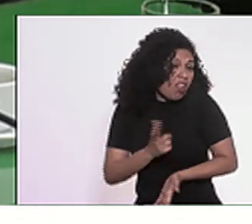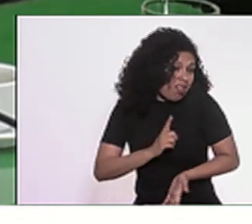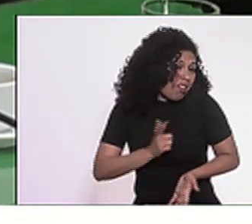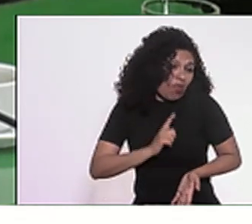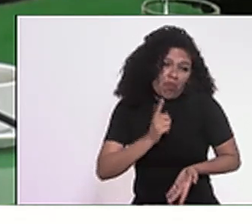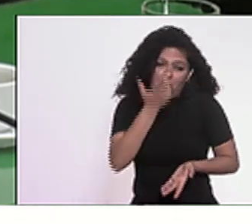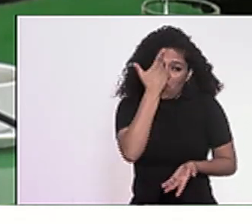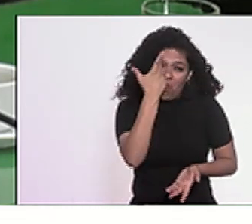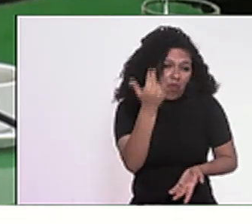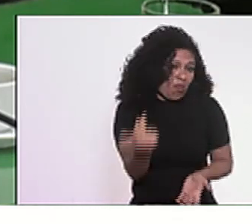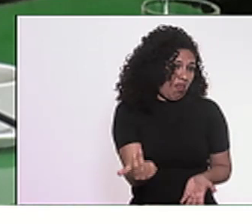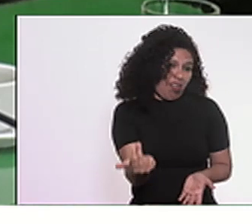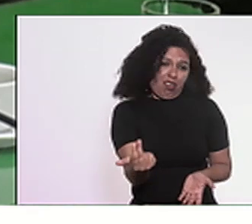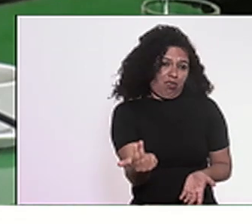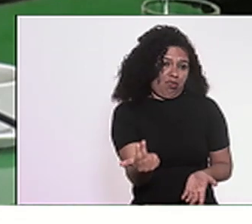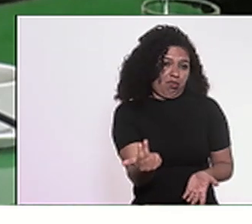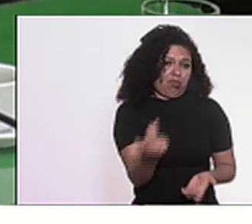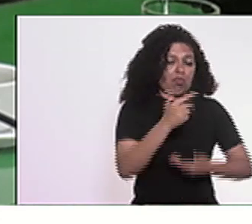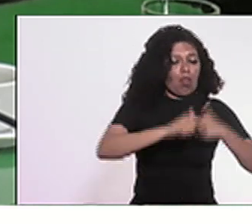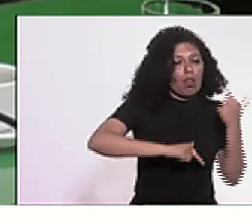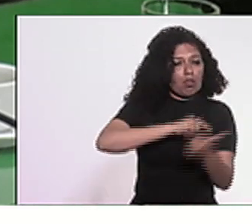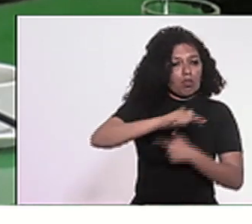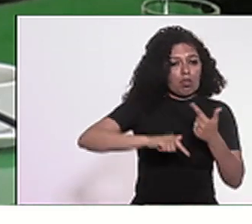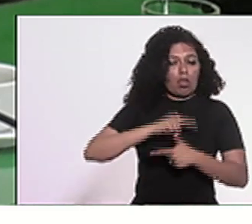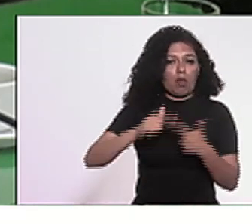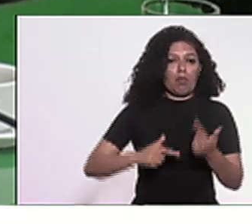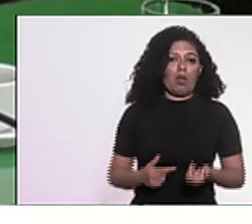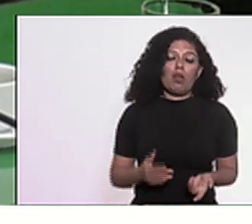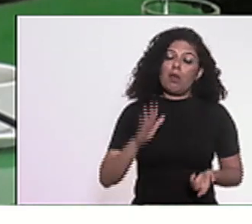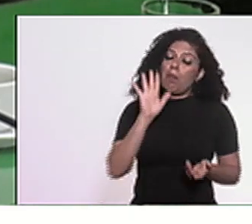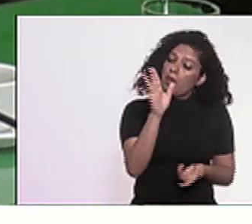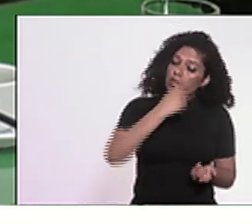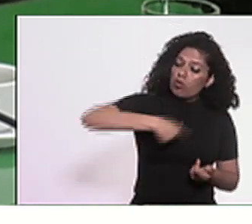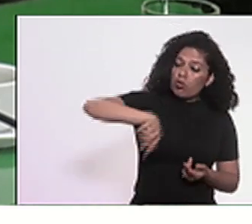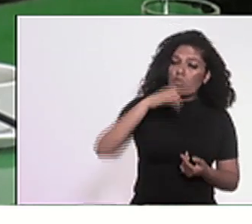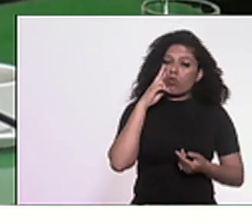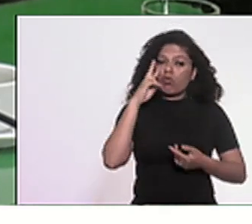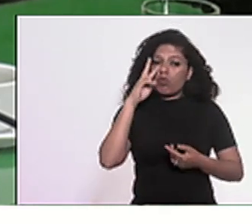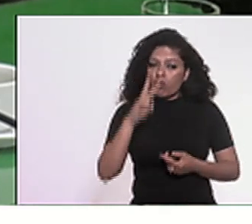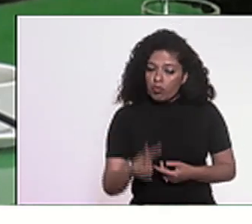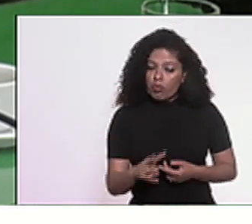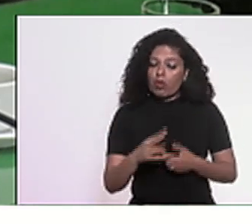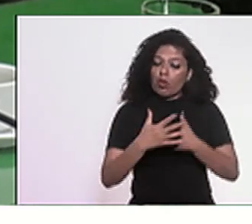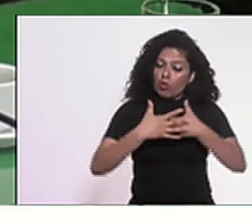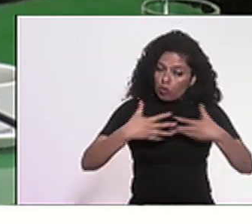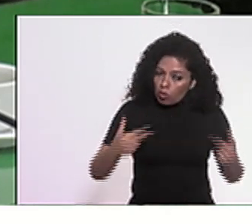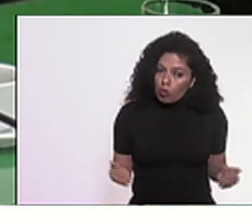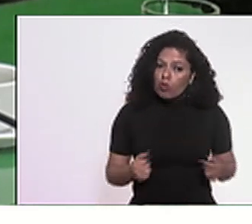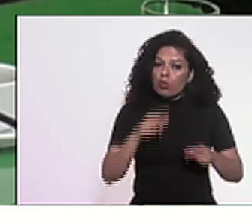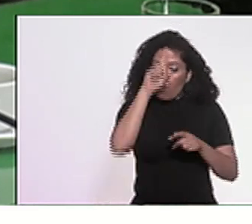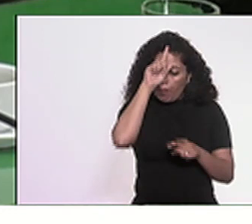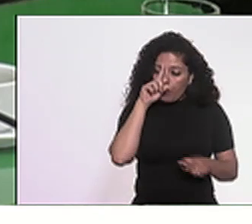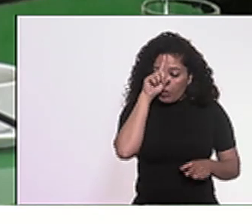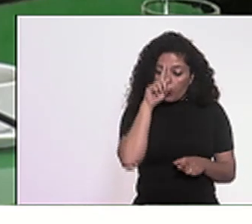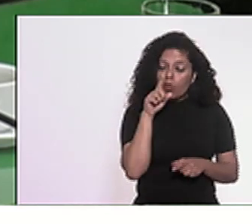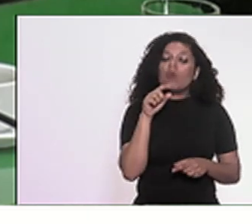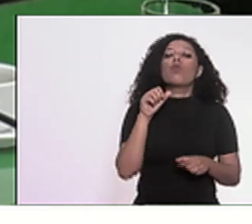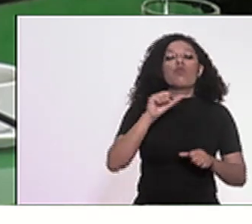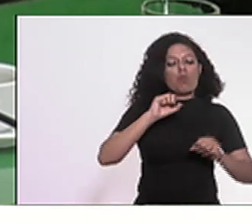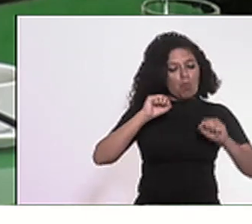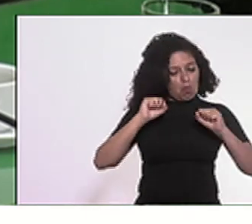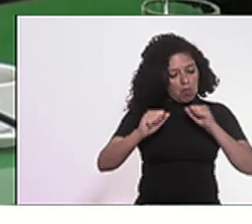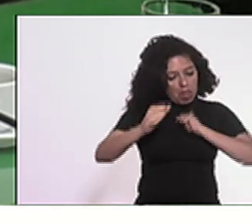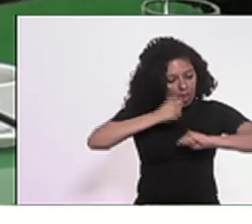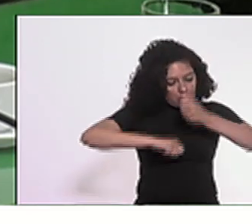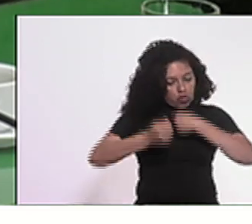situações reais dentro do ambiente de trabalho, o que nos remete à possibilidade de situações graves estarem ocorrendo dentro da administração